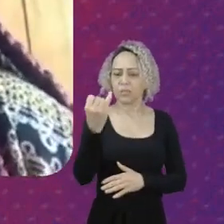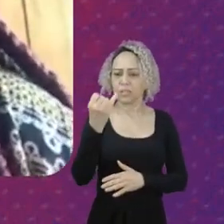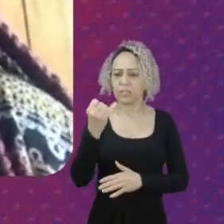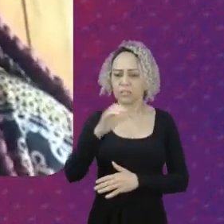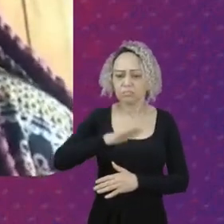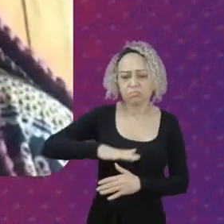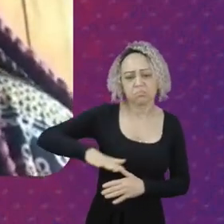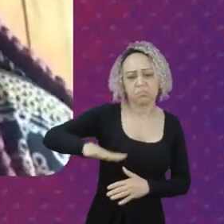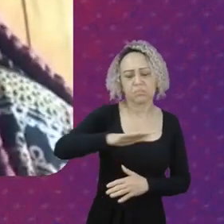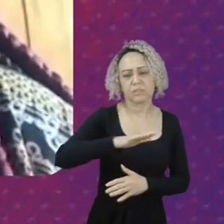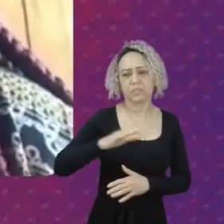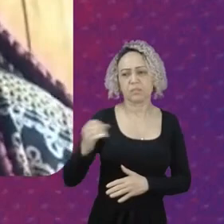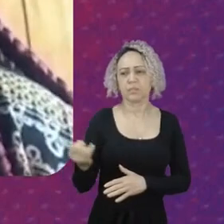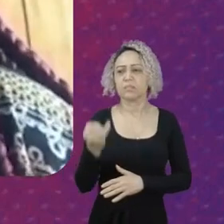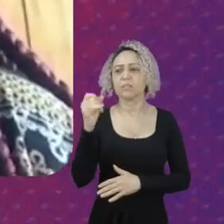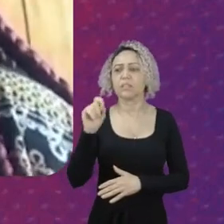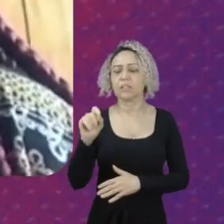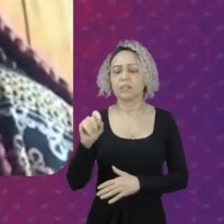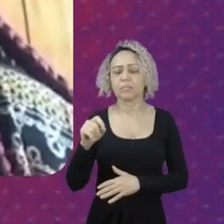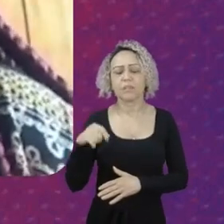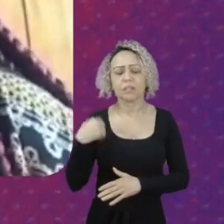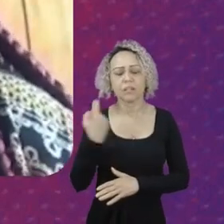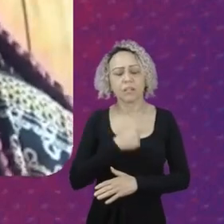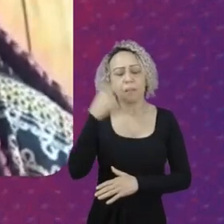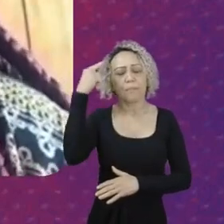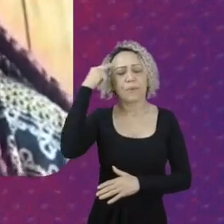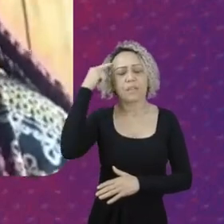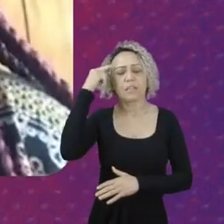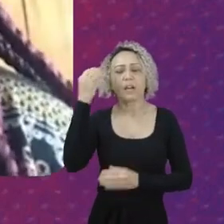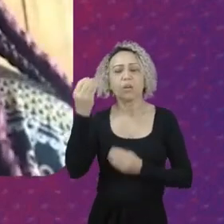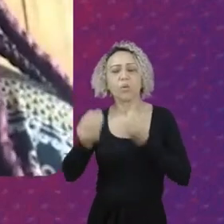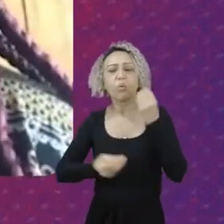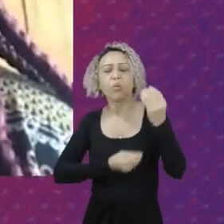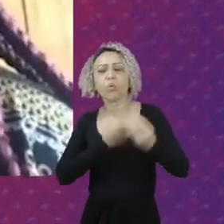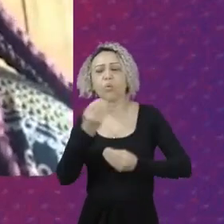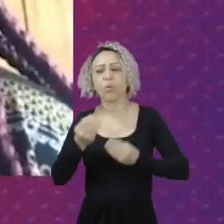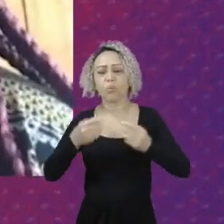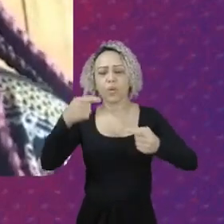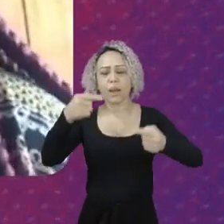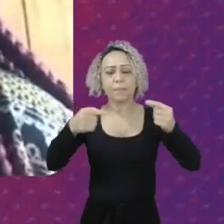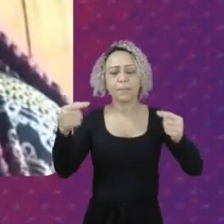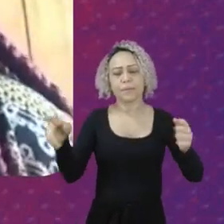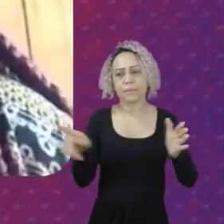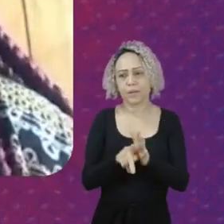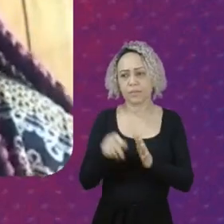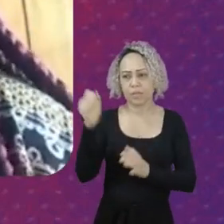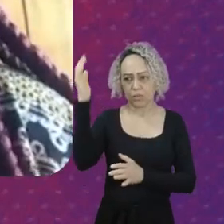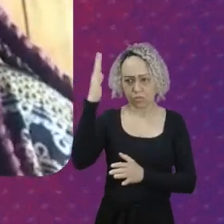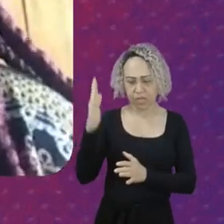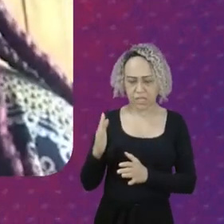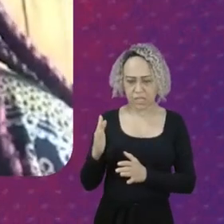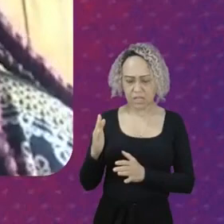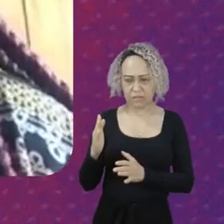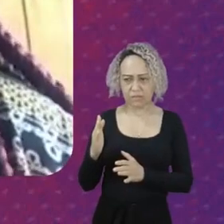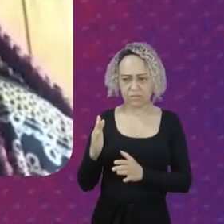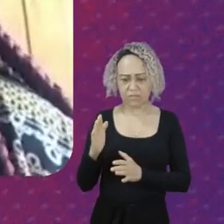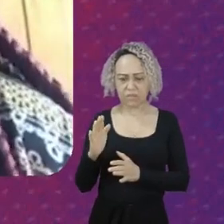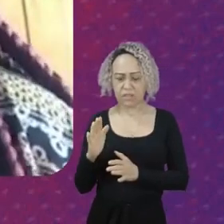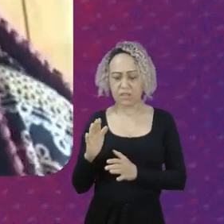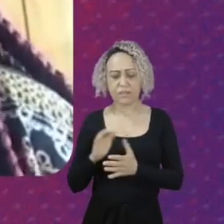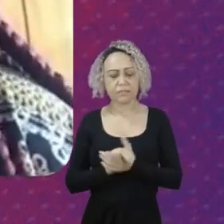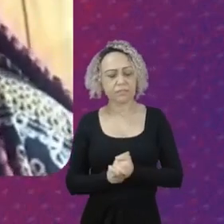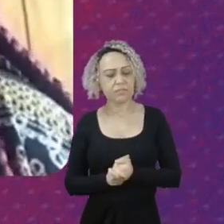espaço fundamental para se pensar a lógica da construção da política no Brasil. Então, não é menor, não